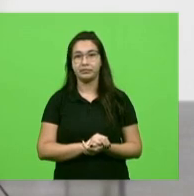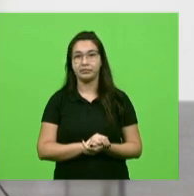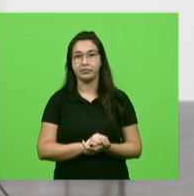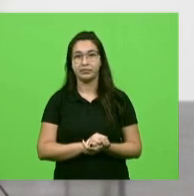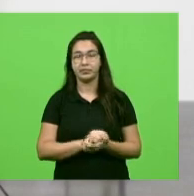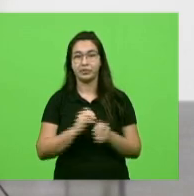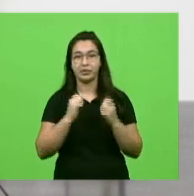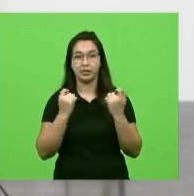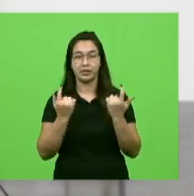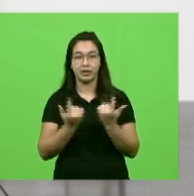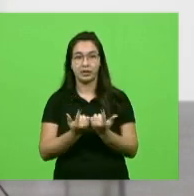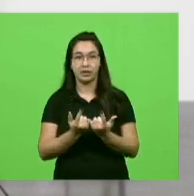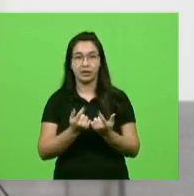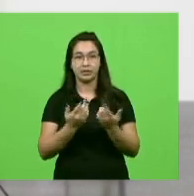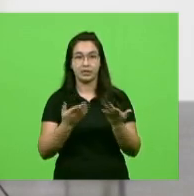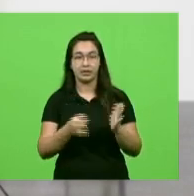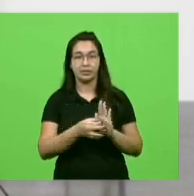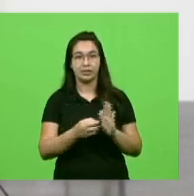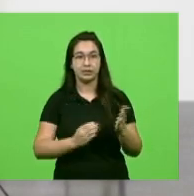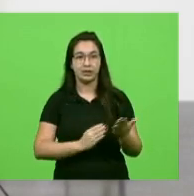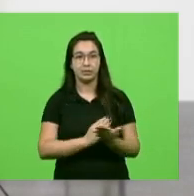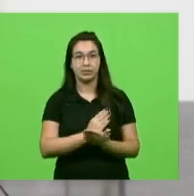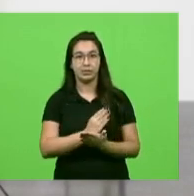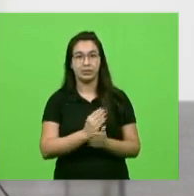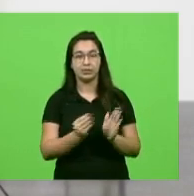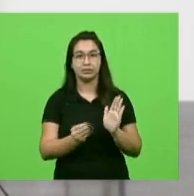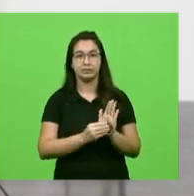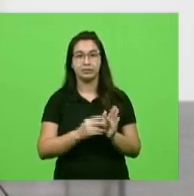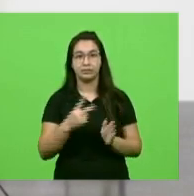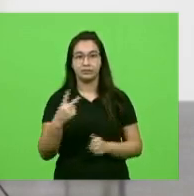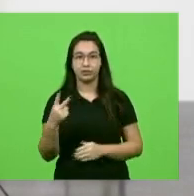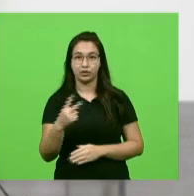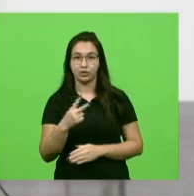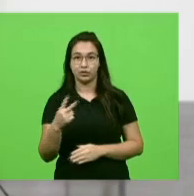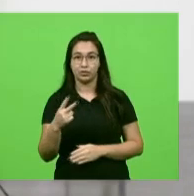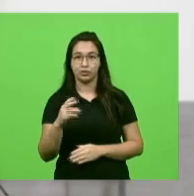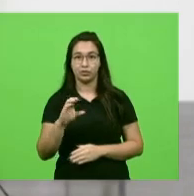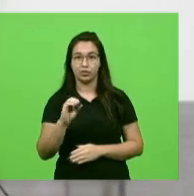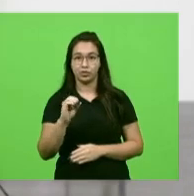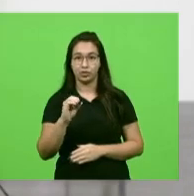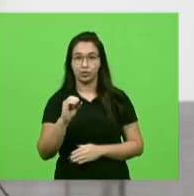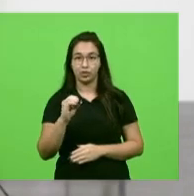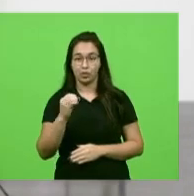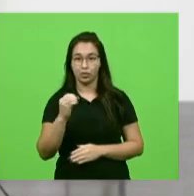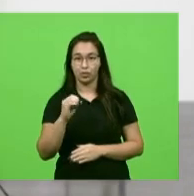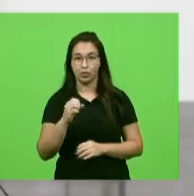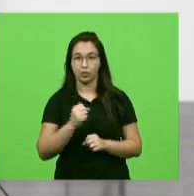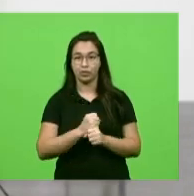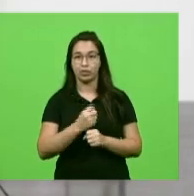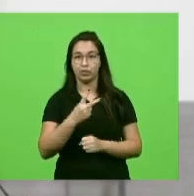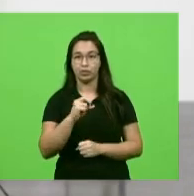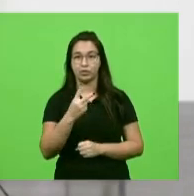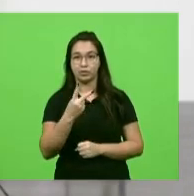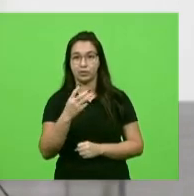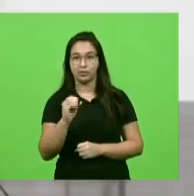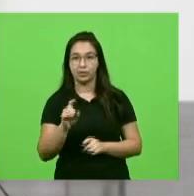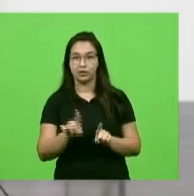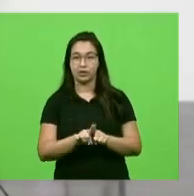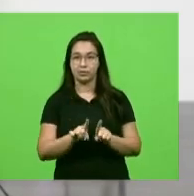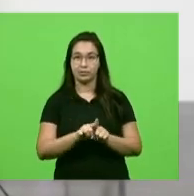foi aprovado e publicado em 22 de outubro de 2020, juntamente com o decreto número